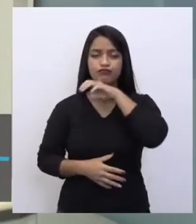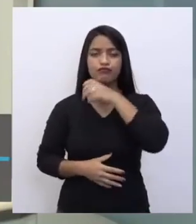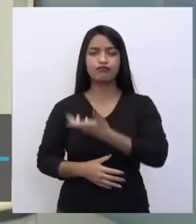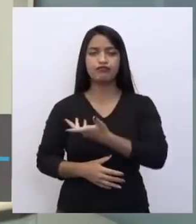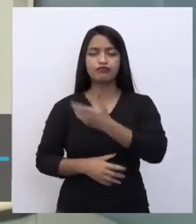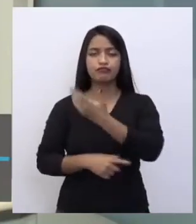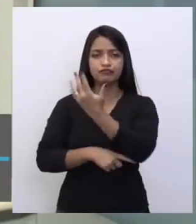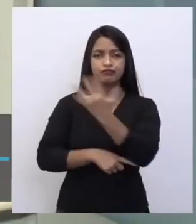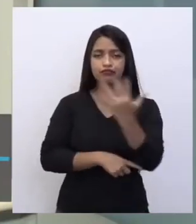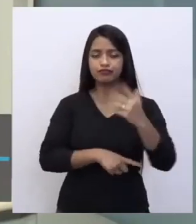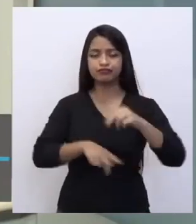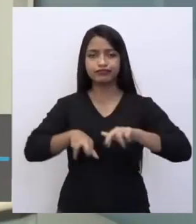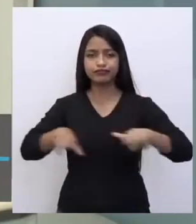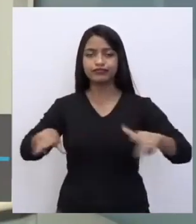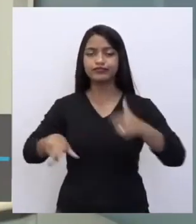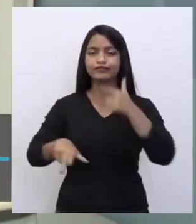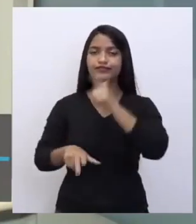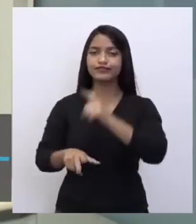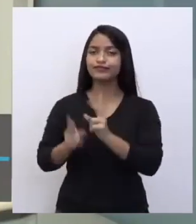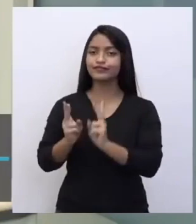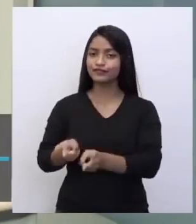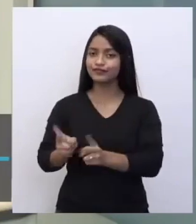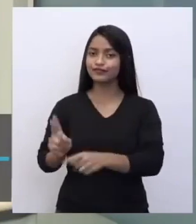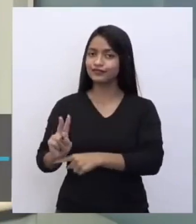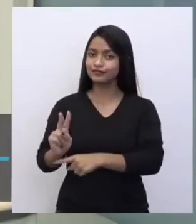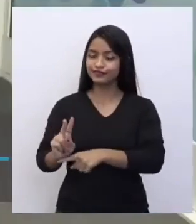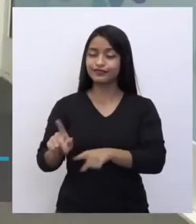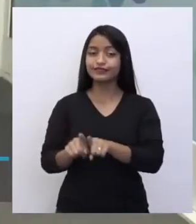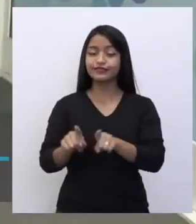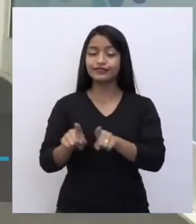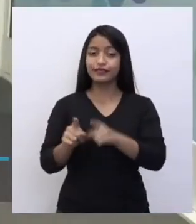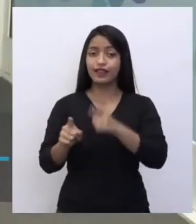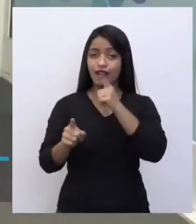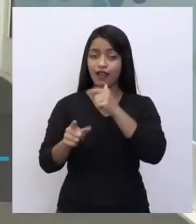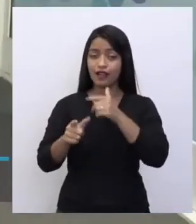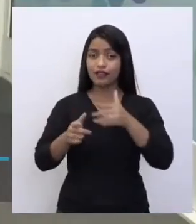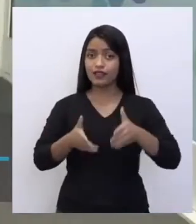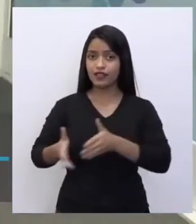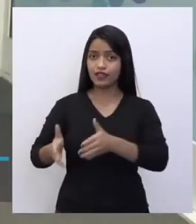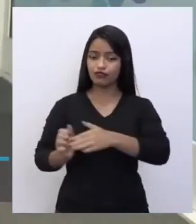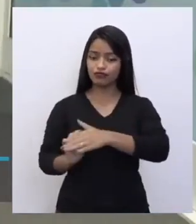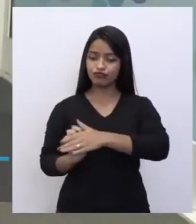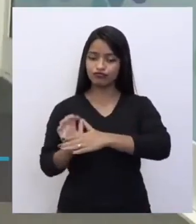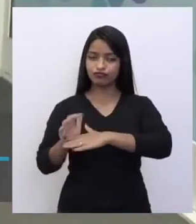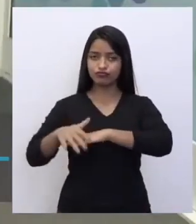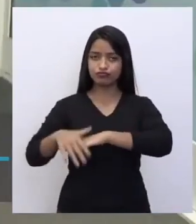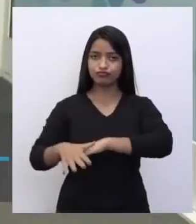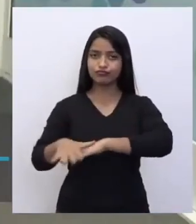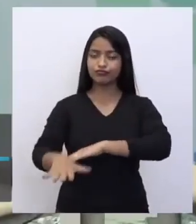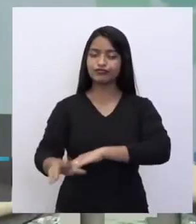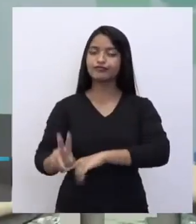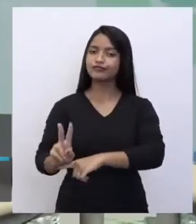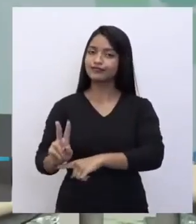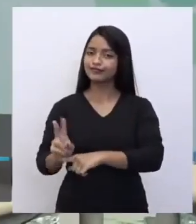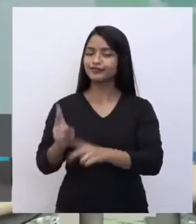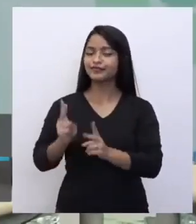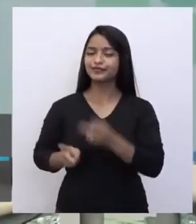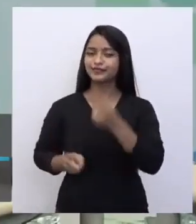também a questão da preservação das nascentes. Muito bem, professora. E a gente acaba assistindo esses vídeos,